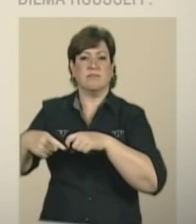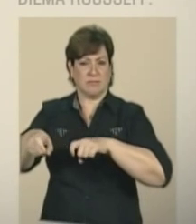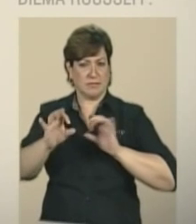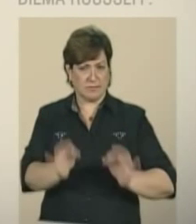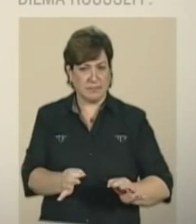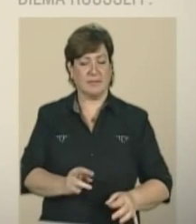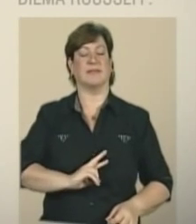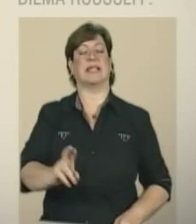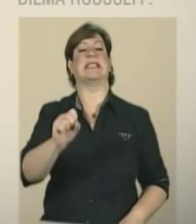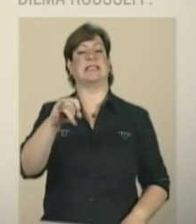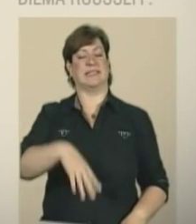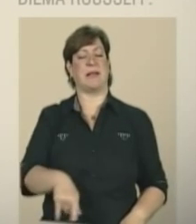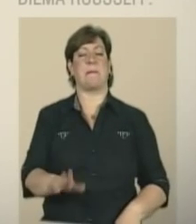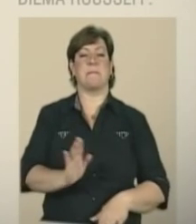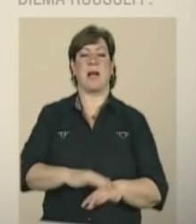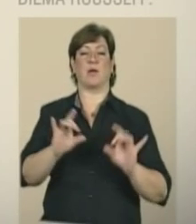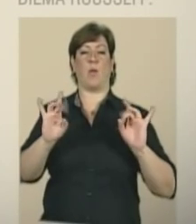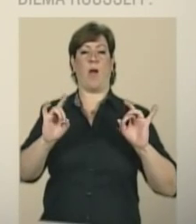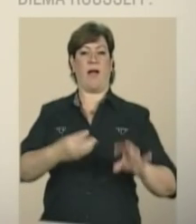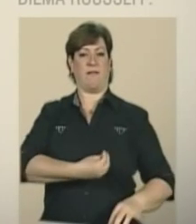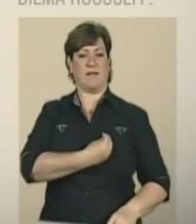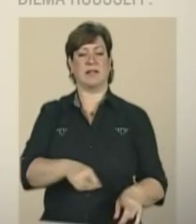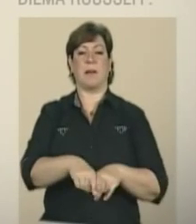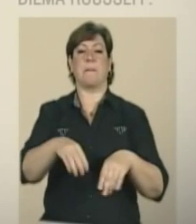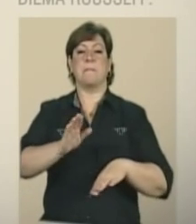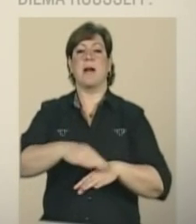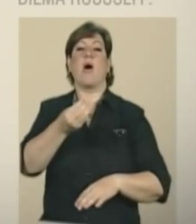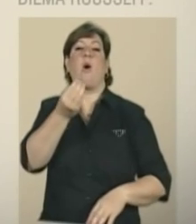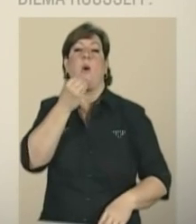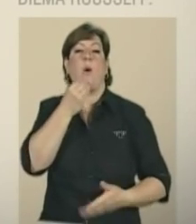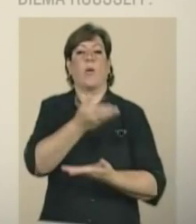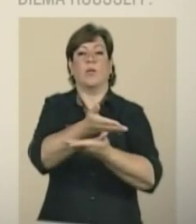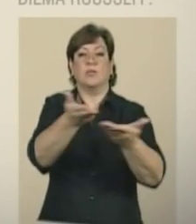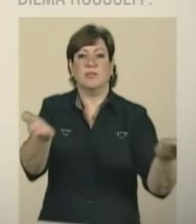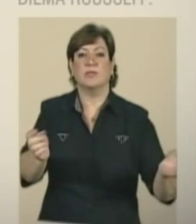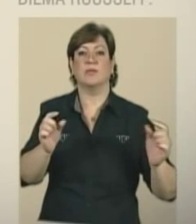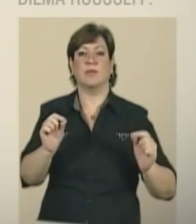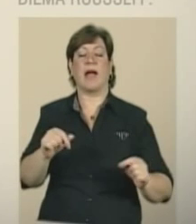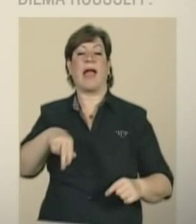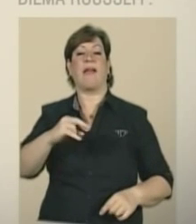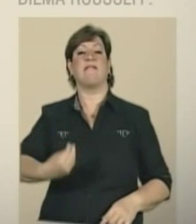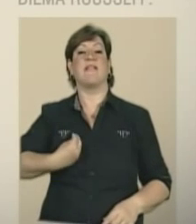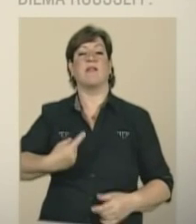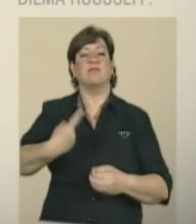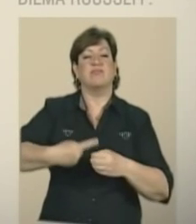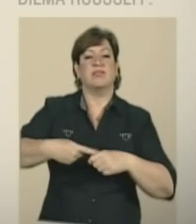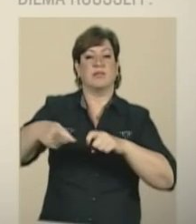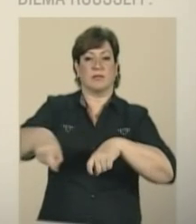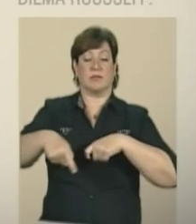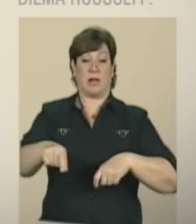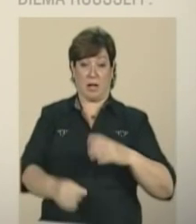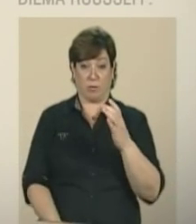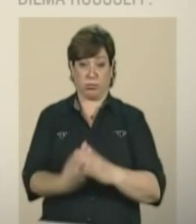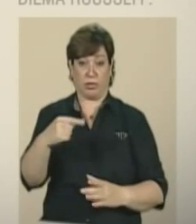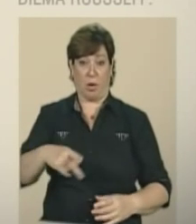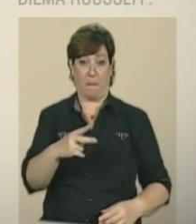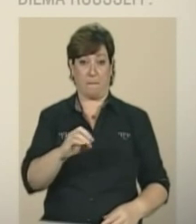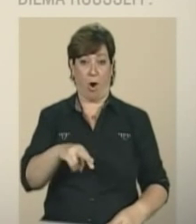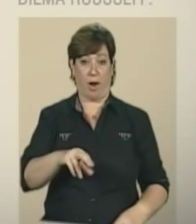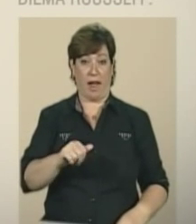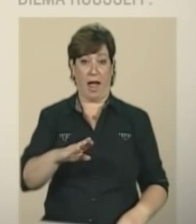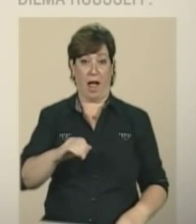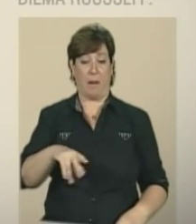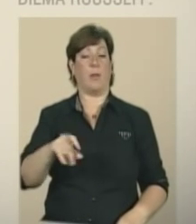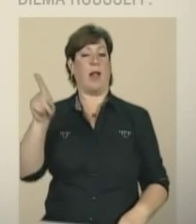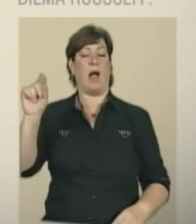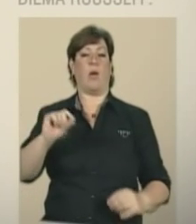Luciano mais qualidade de vida e mais oportunidades para quem vive nas áreas rurais no lançamento do pronacampo lá no Palácio